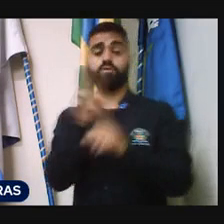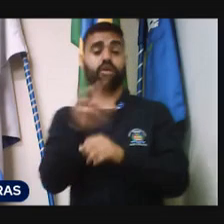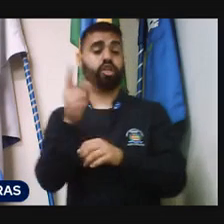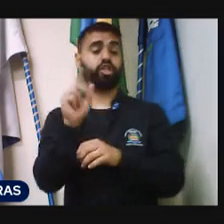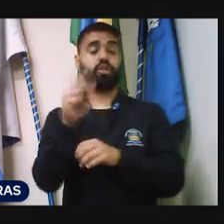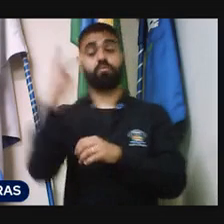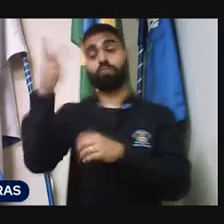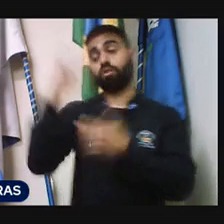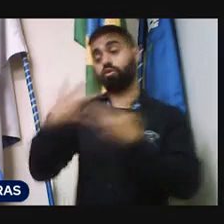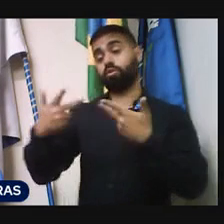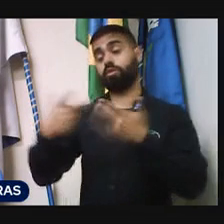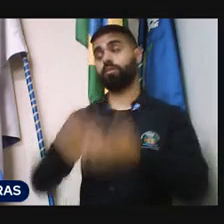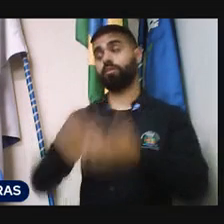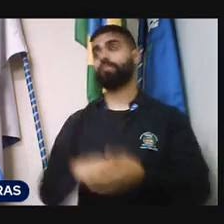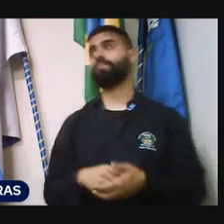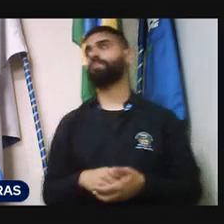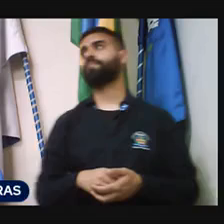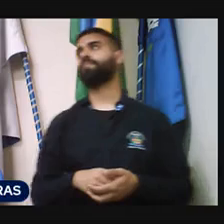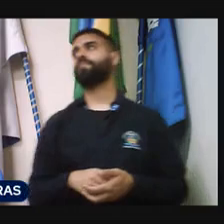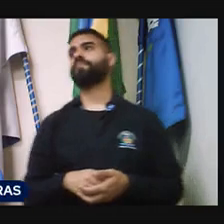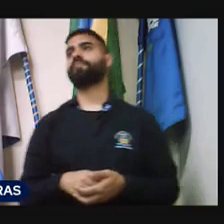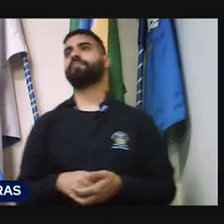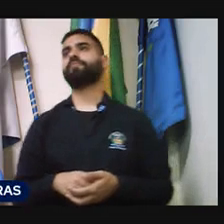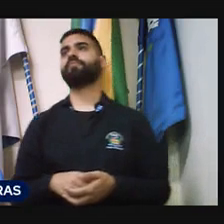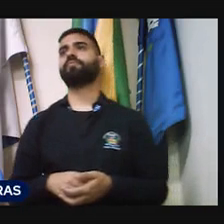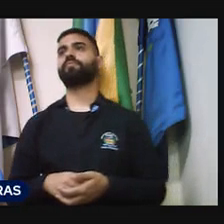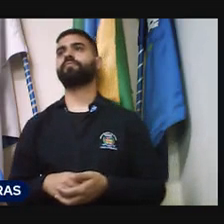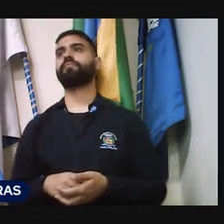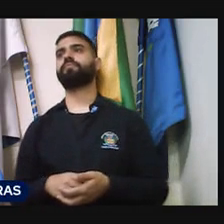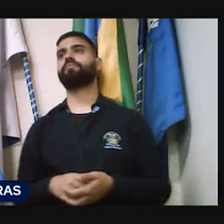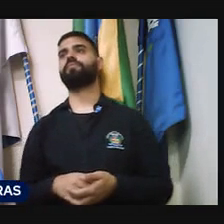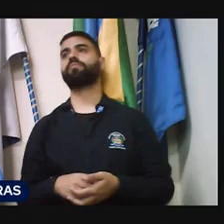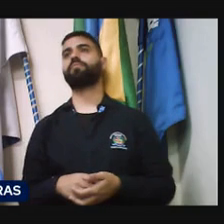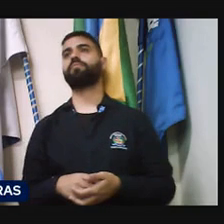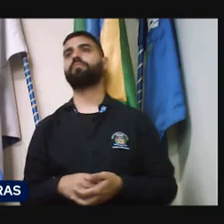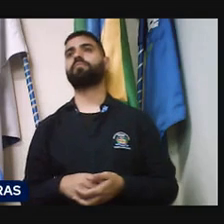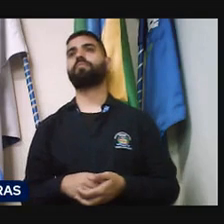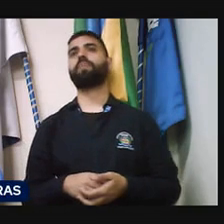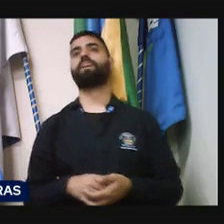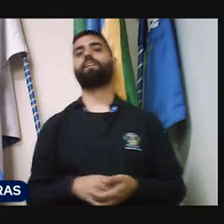né então a gente teve esses dois estrutura